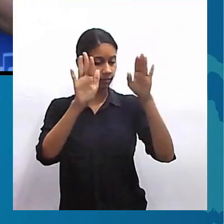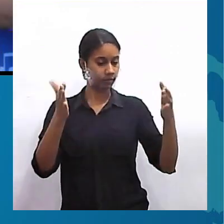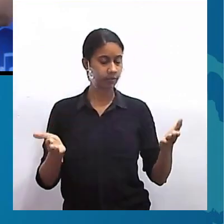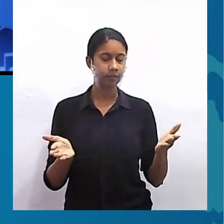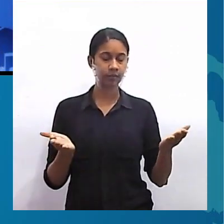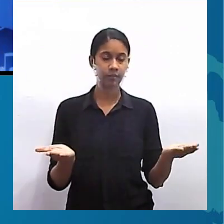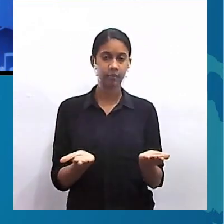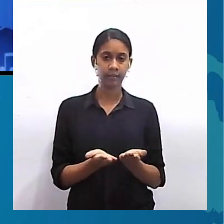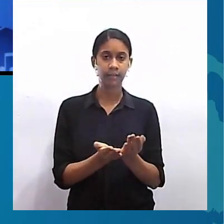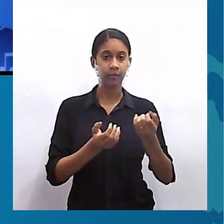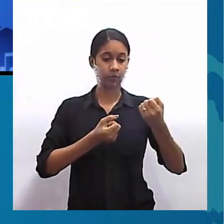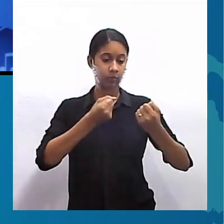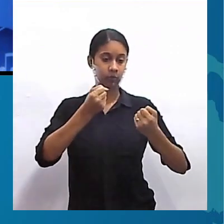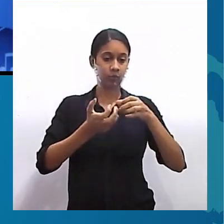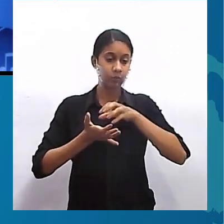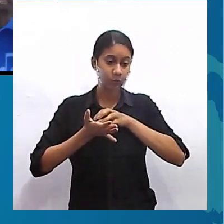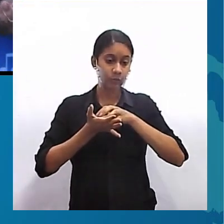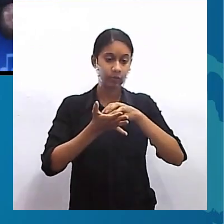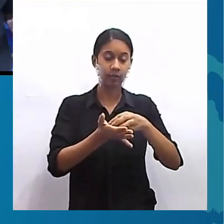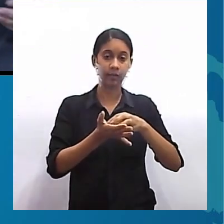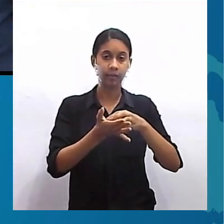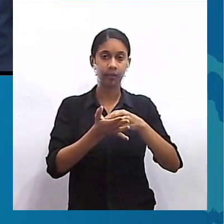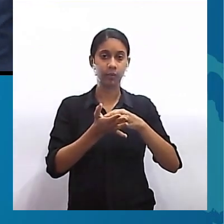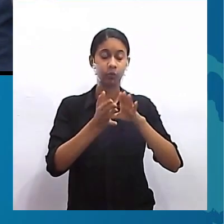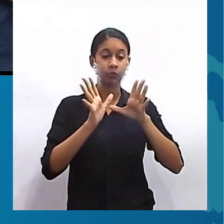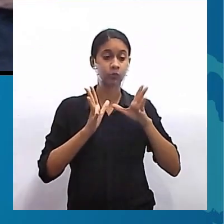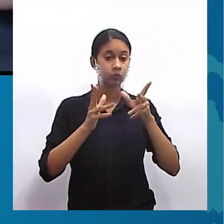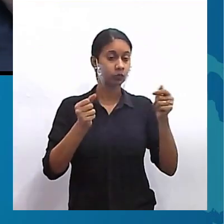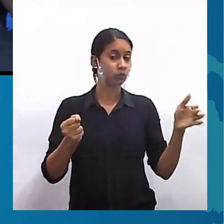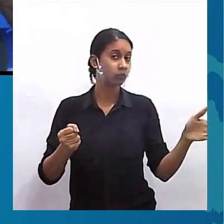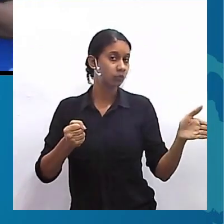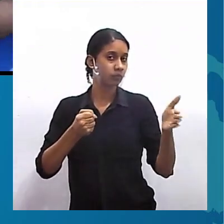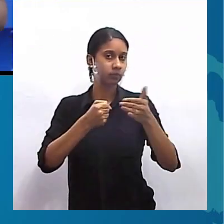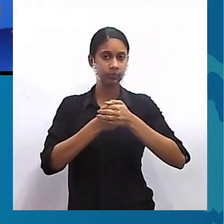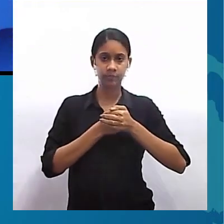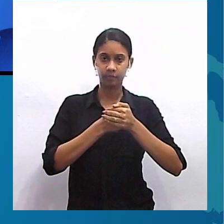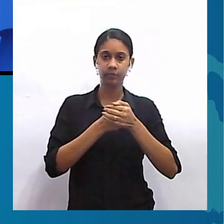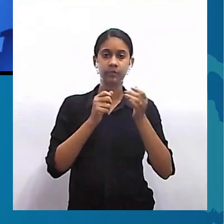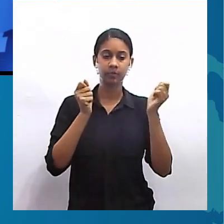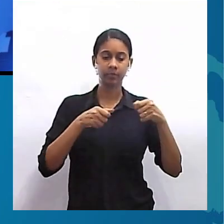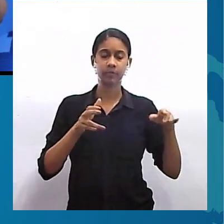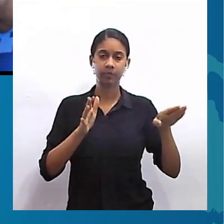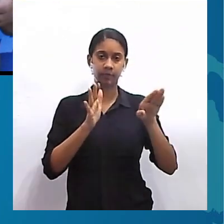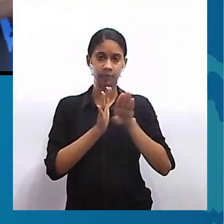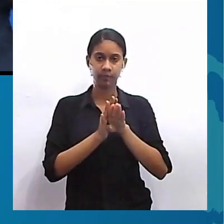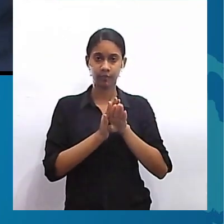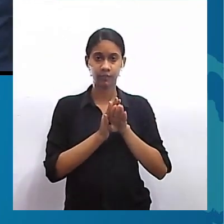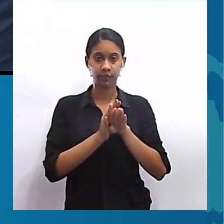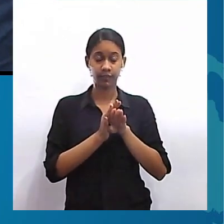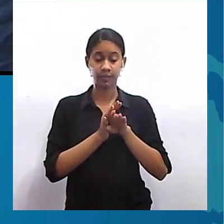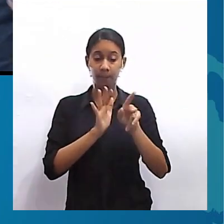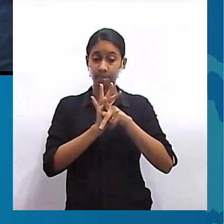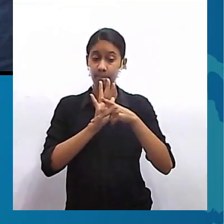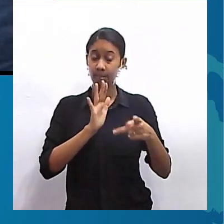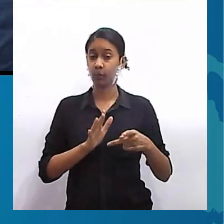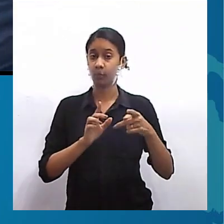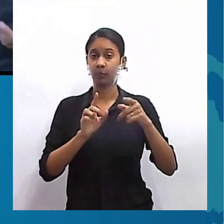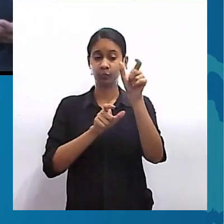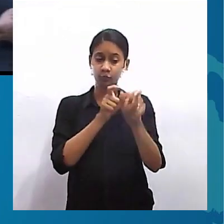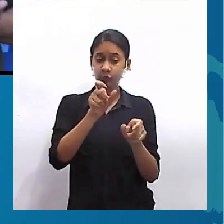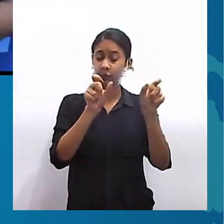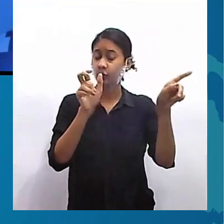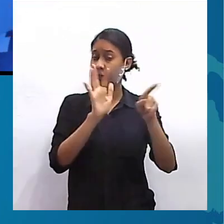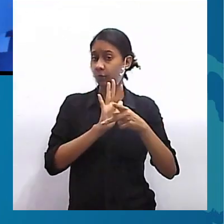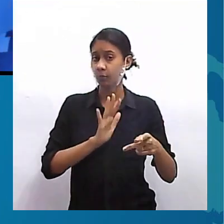tipo baú. Porque se o cara envia para mim, um fornecedor envia para mim, para o meu CD, um veículo Sider, eu não vou ter como